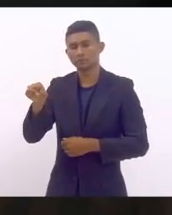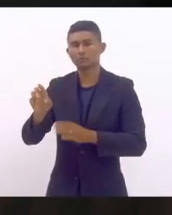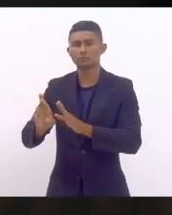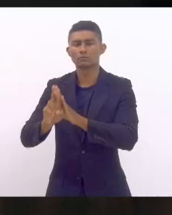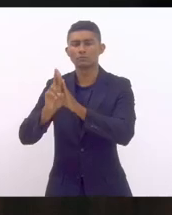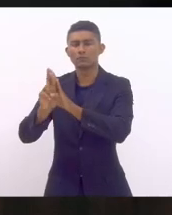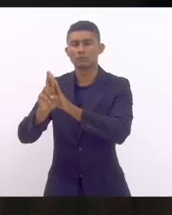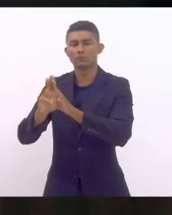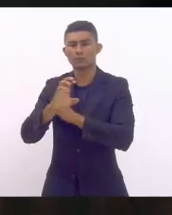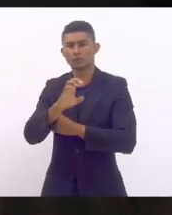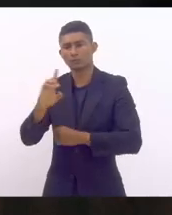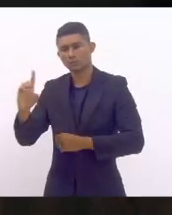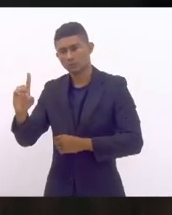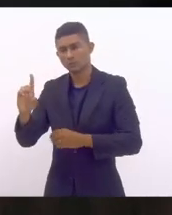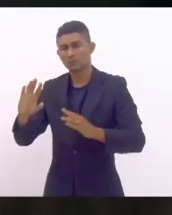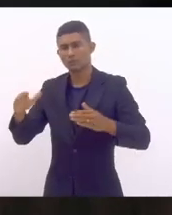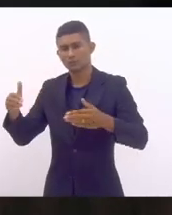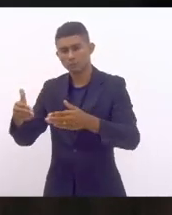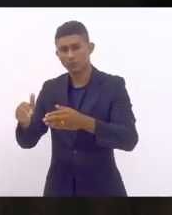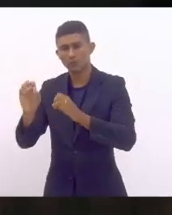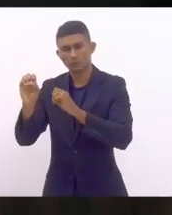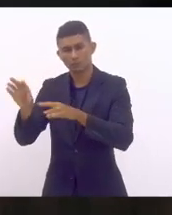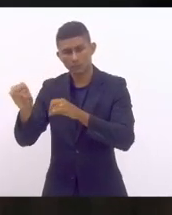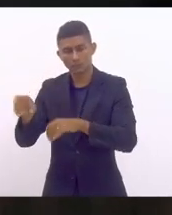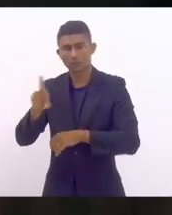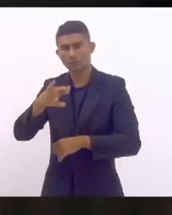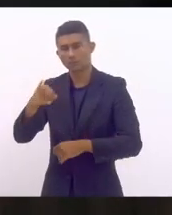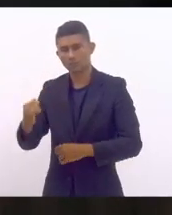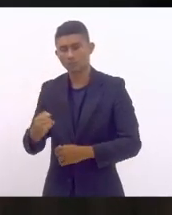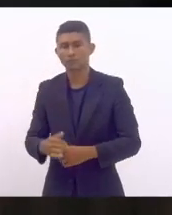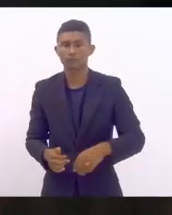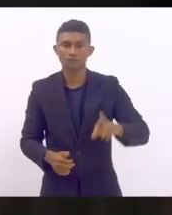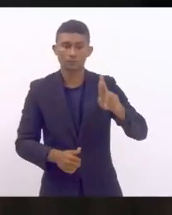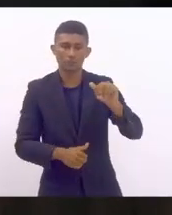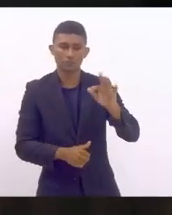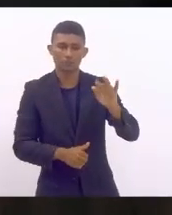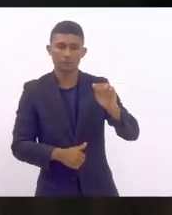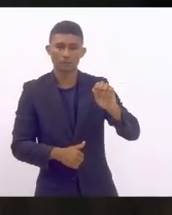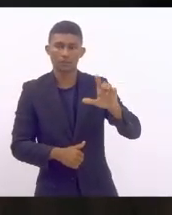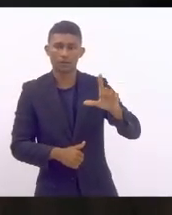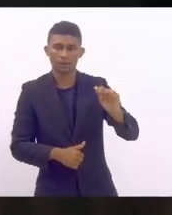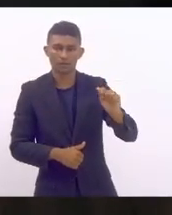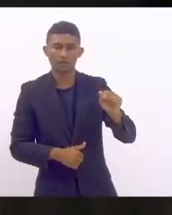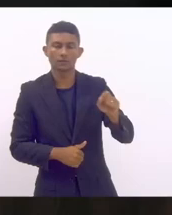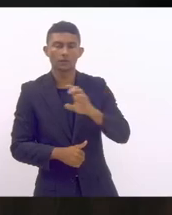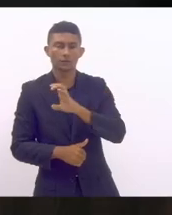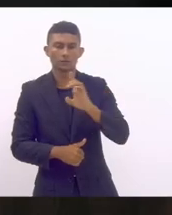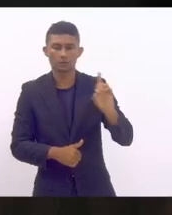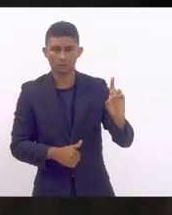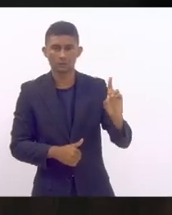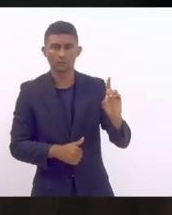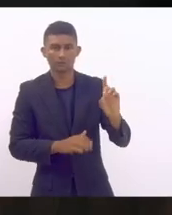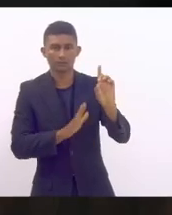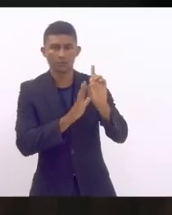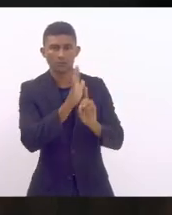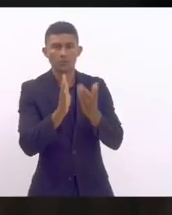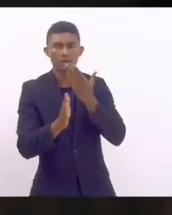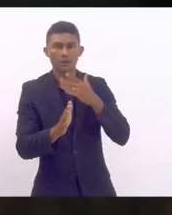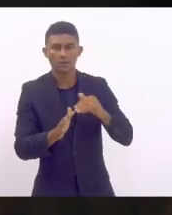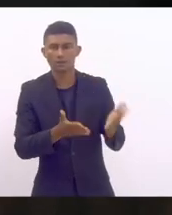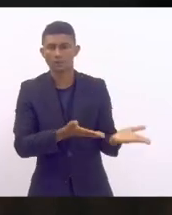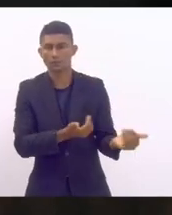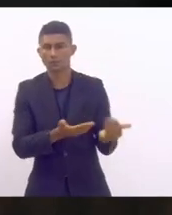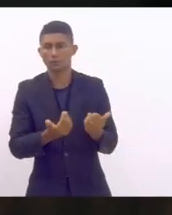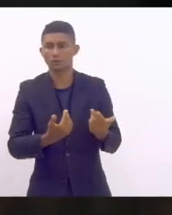Souza representante da coordenação do fórum Estadual de Educação RJ Rafaela Cavalcante coordenador de Defesa do direito da Criança e Adolescente